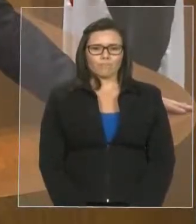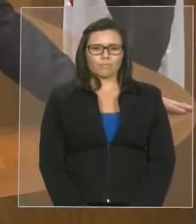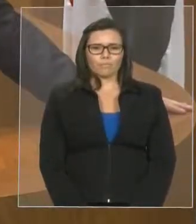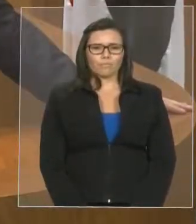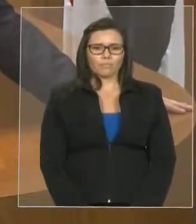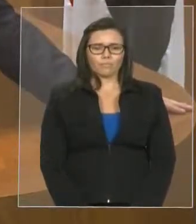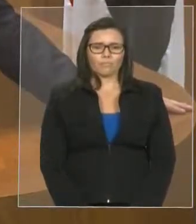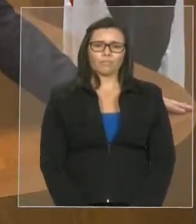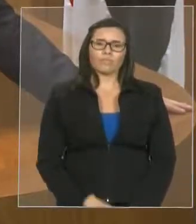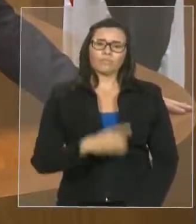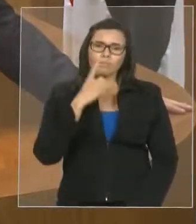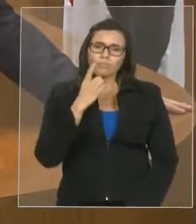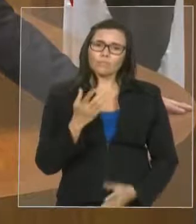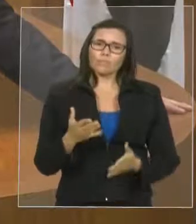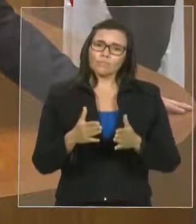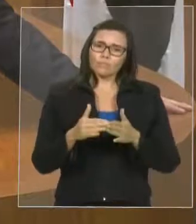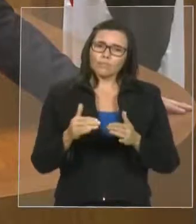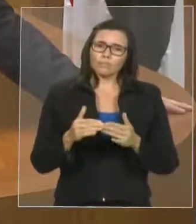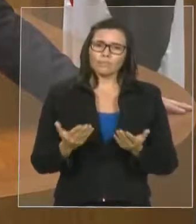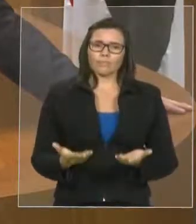Senhores deputados,